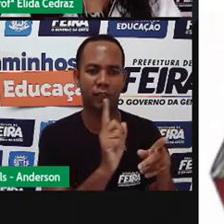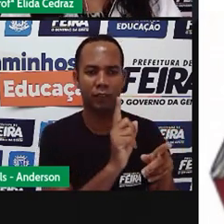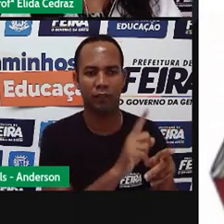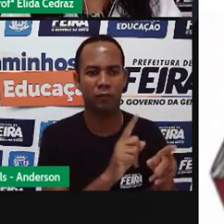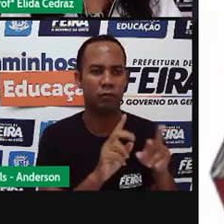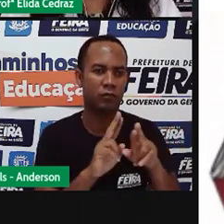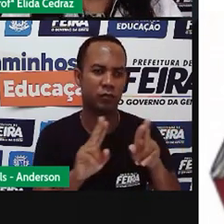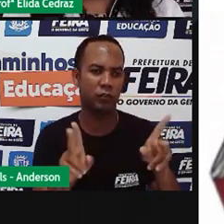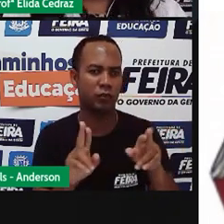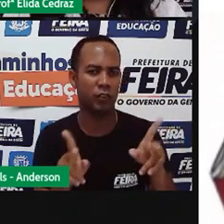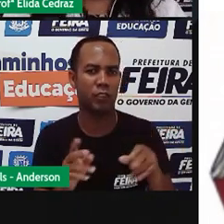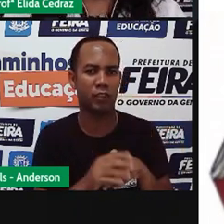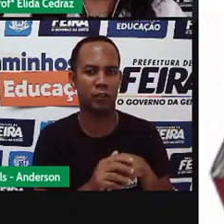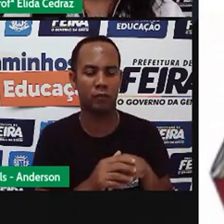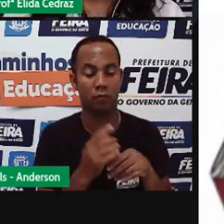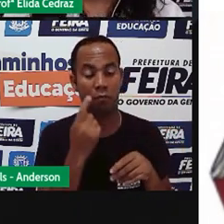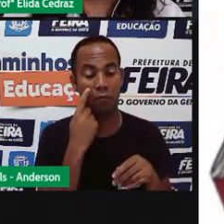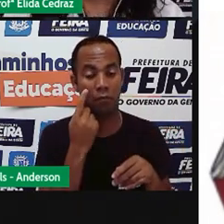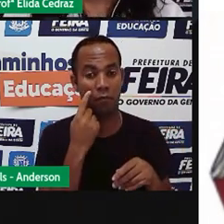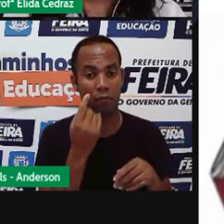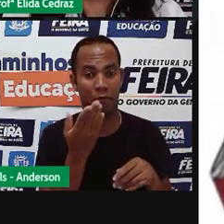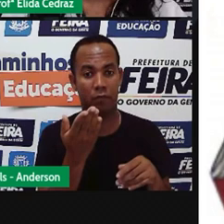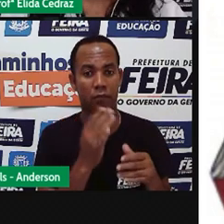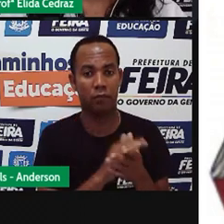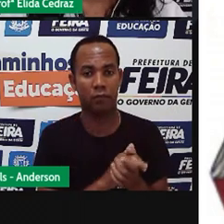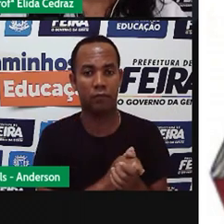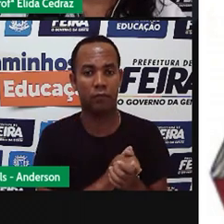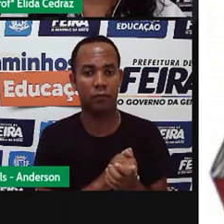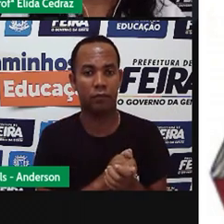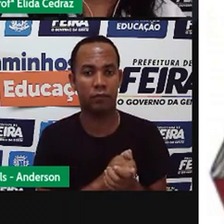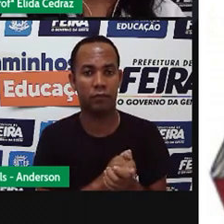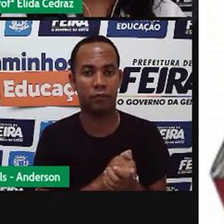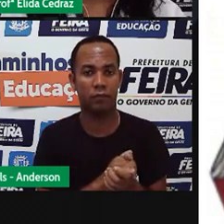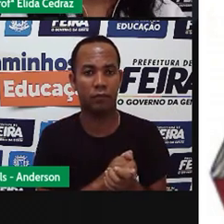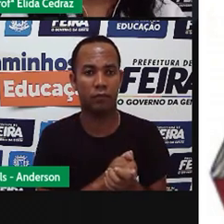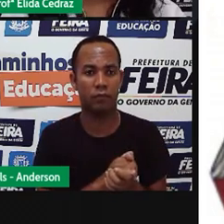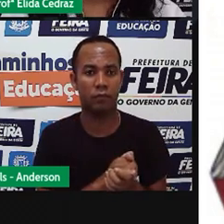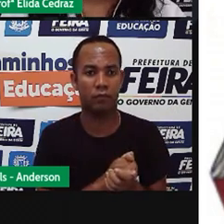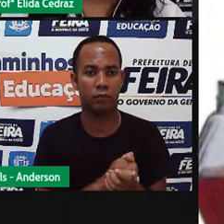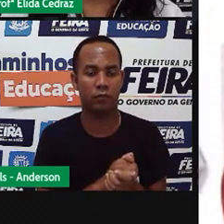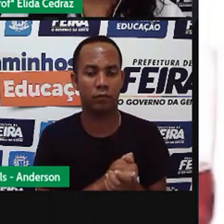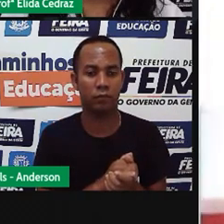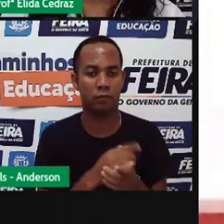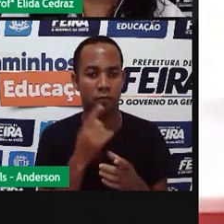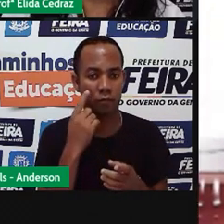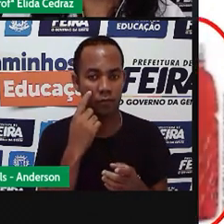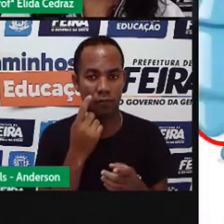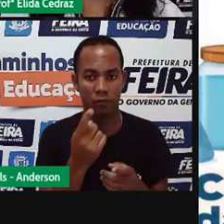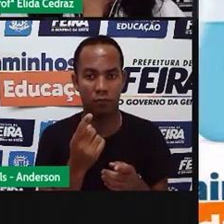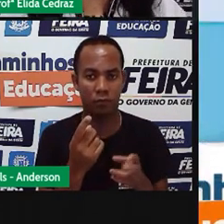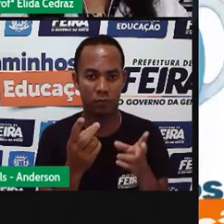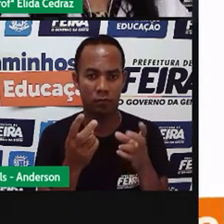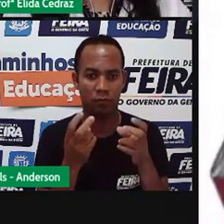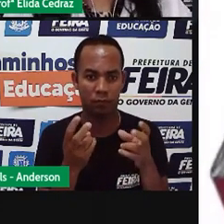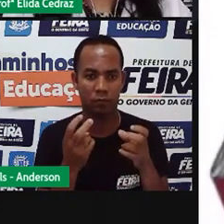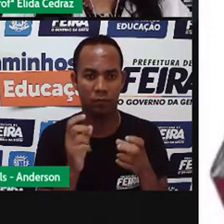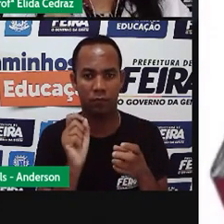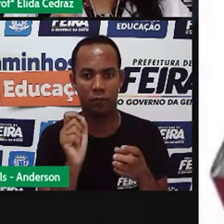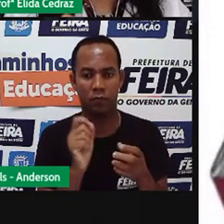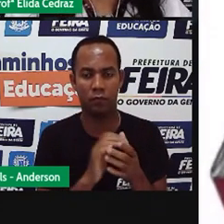todos redondos? Não. Não possuem. Olha só.